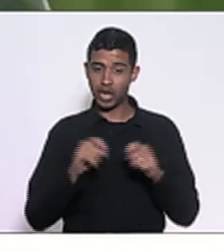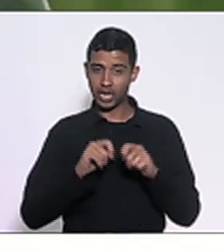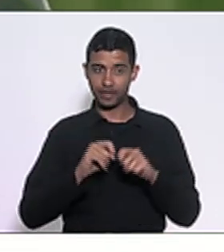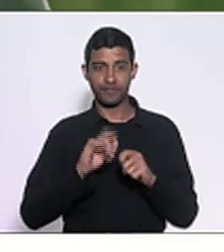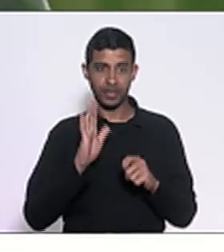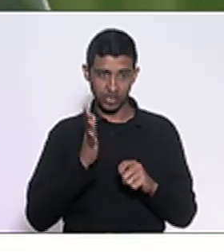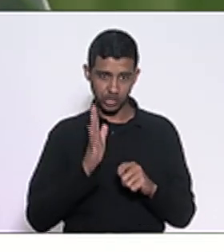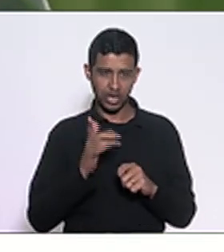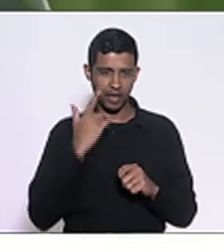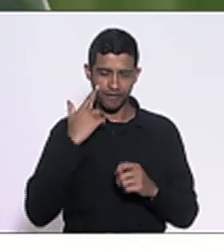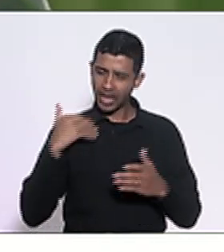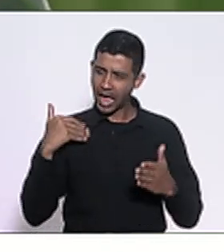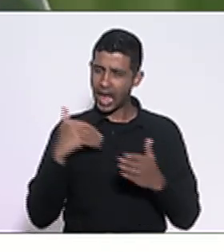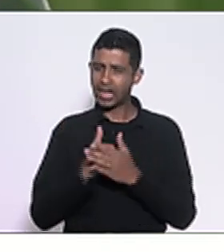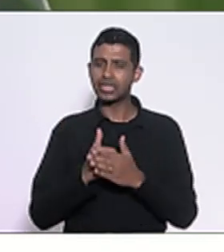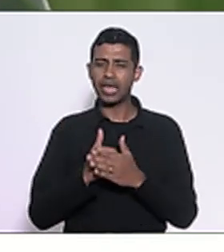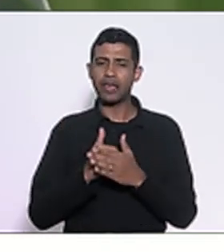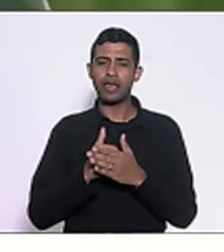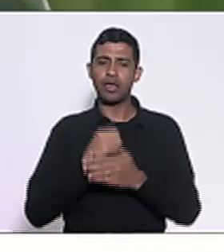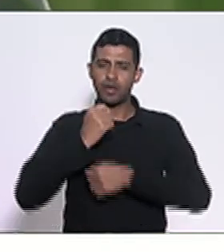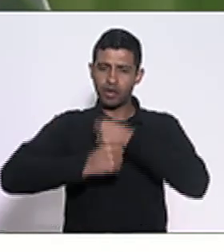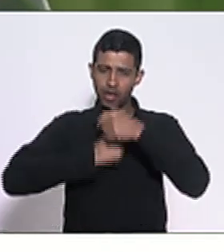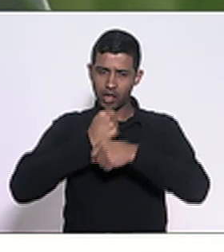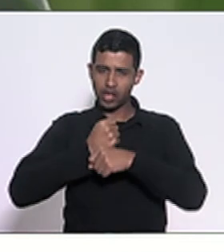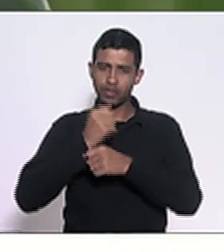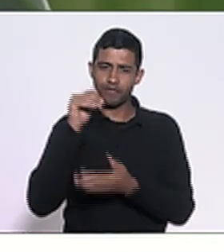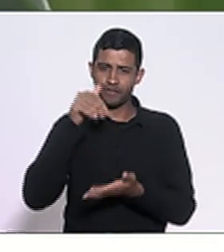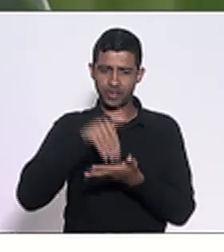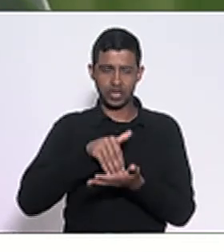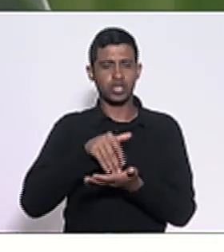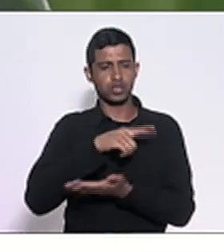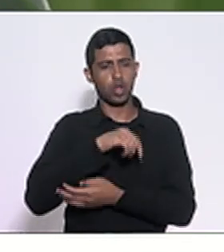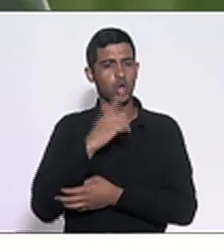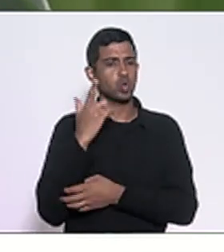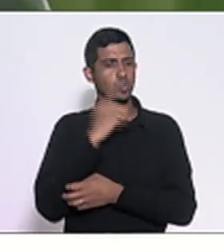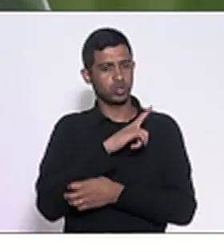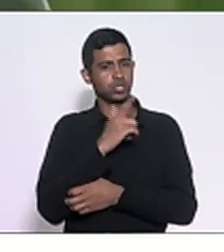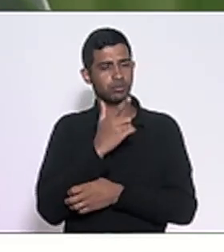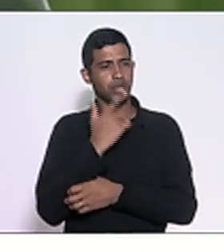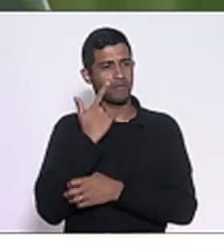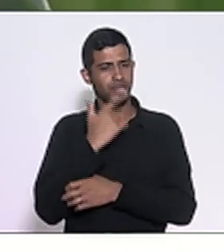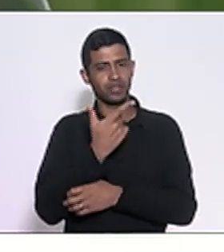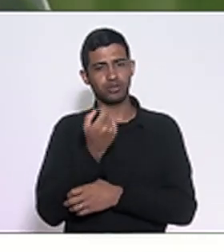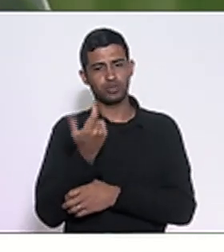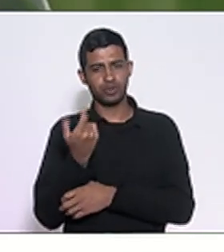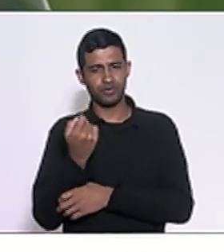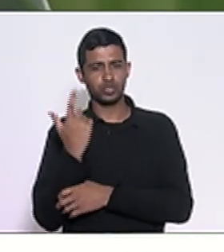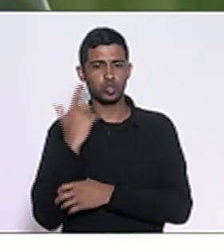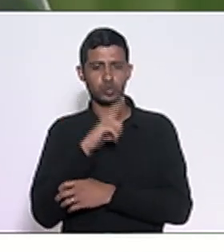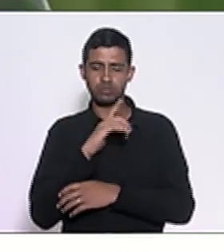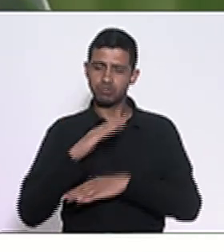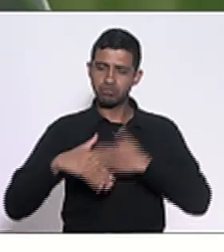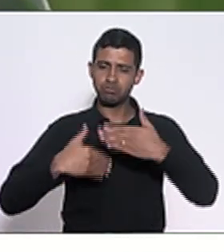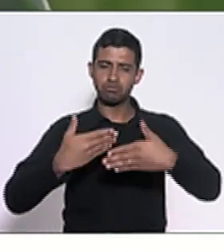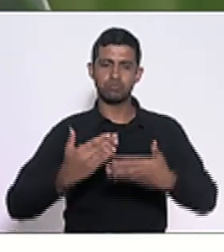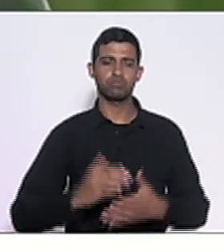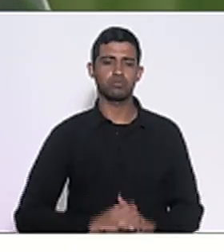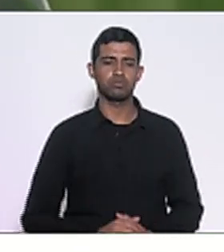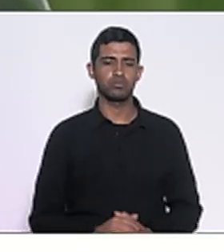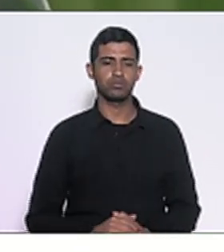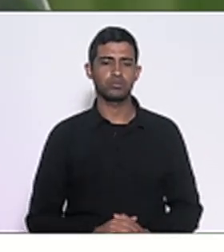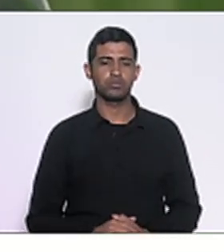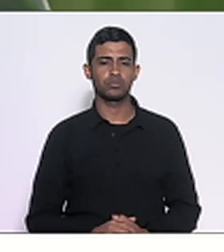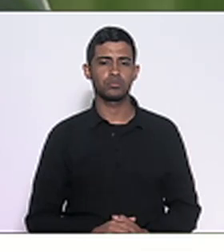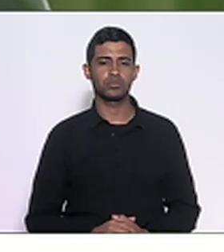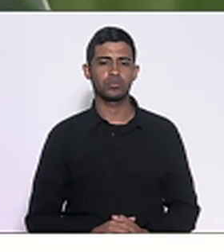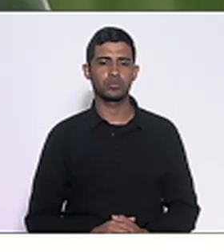deve estar concluído até o final desse ano e o que deve começar a acontecer a partir do ano que vem. Então, nós devemos,